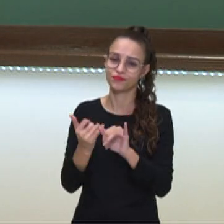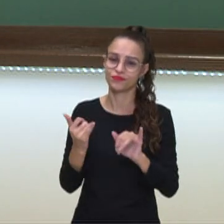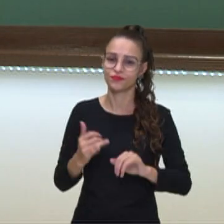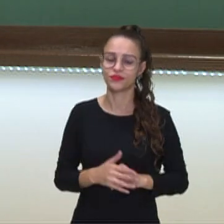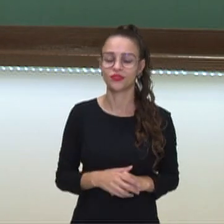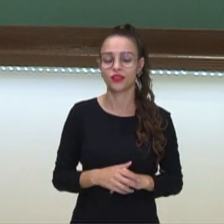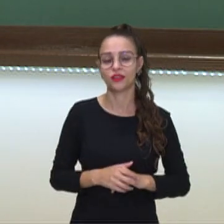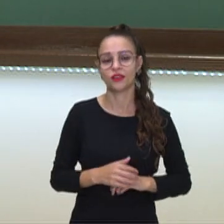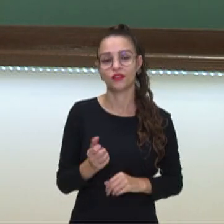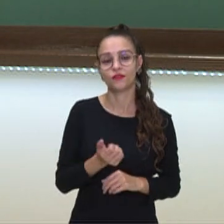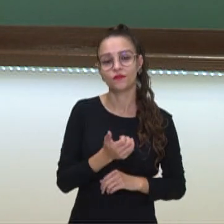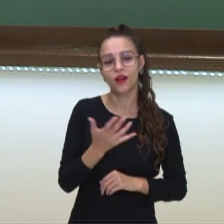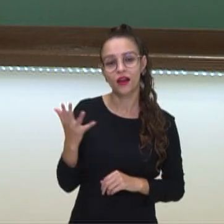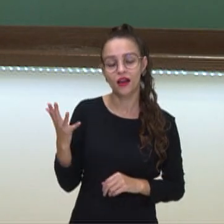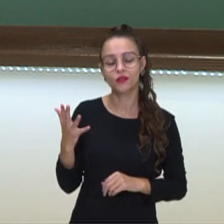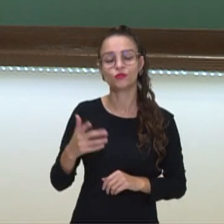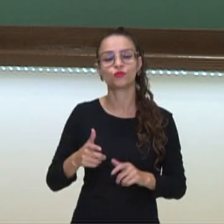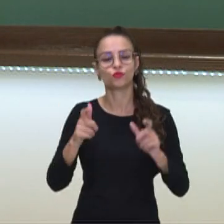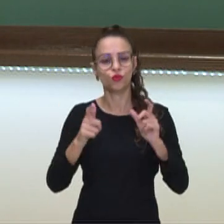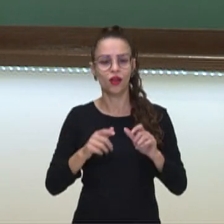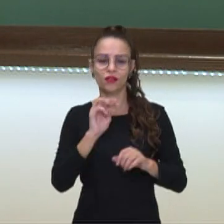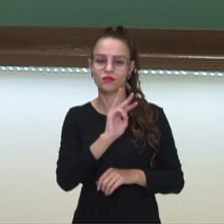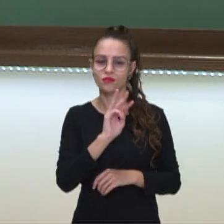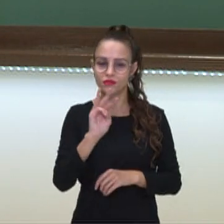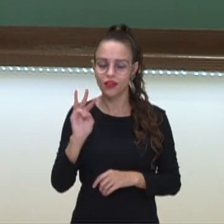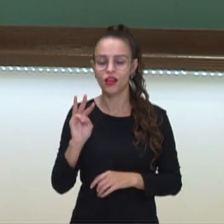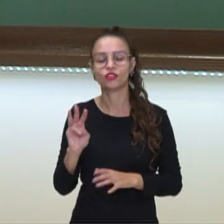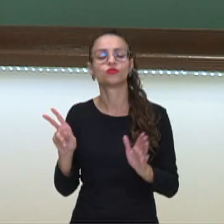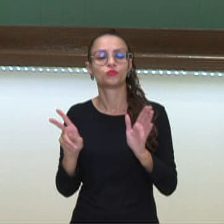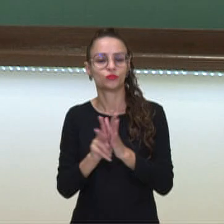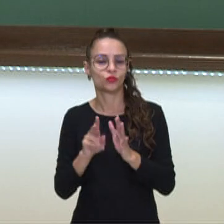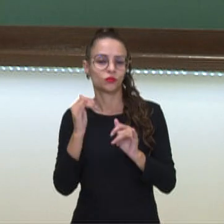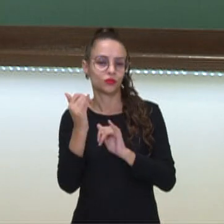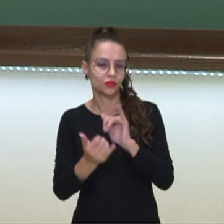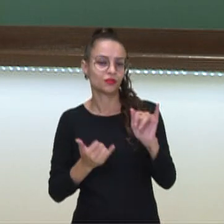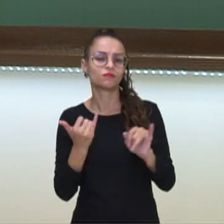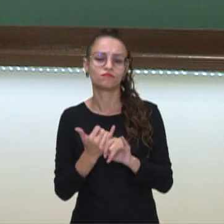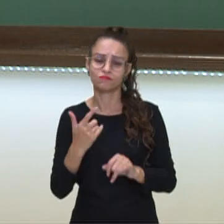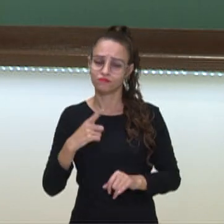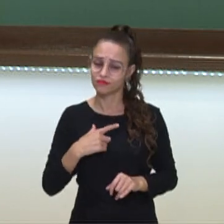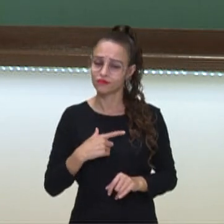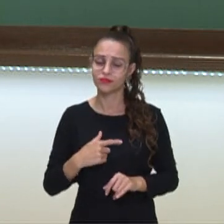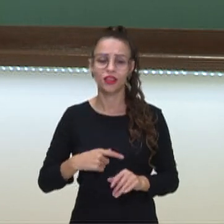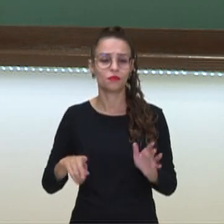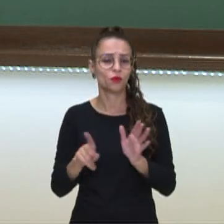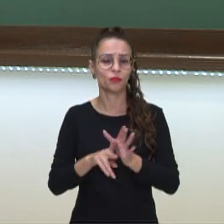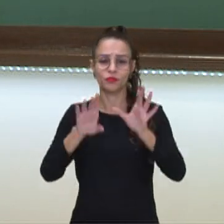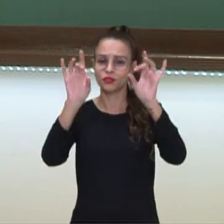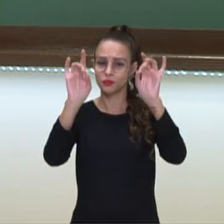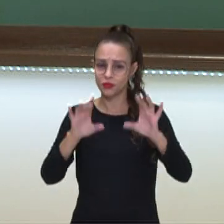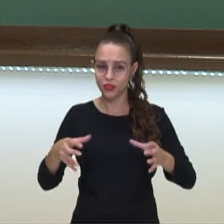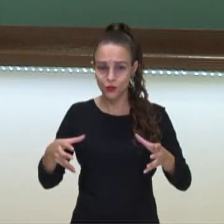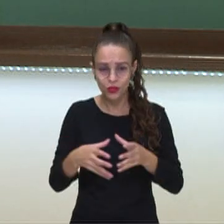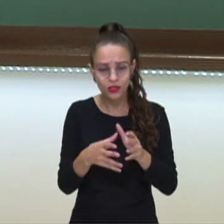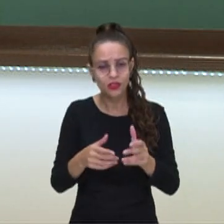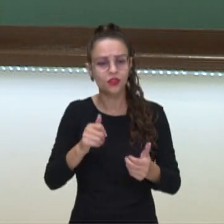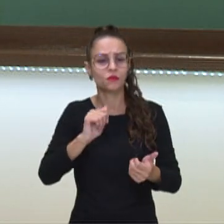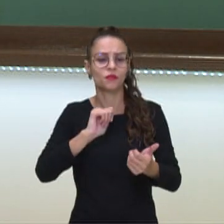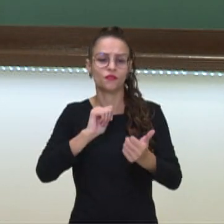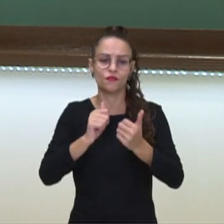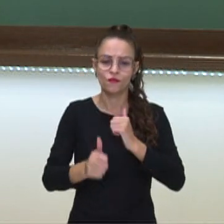Vários canais na internet, nós temos canais exclusivos de equipes de futebol ou